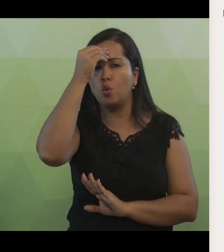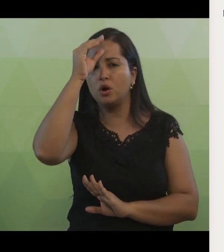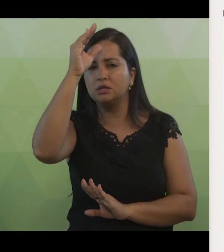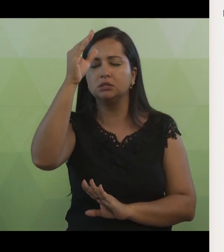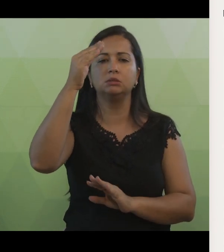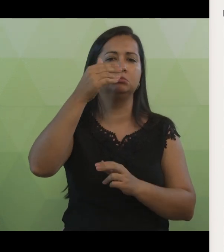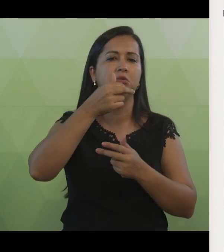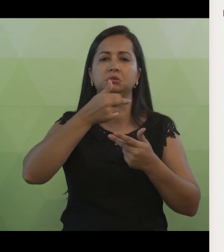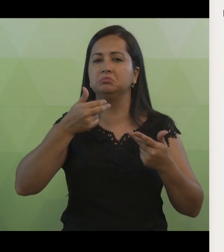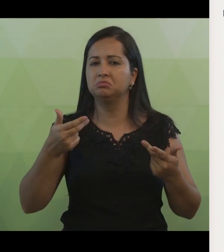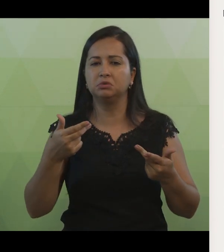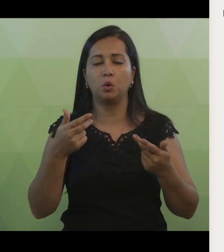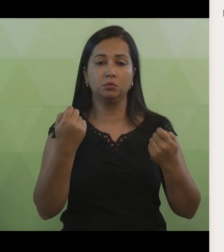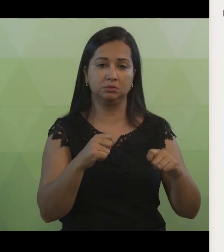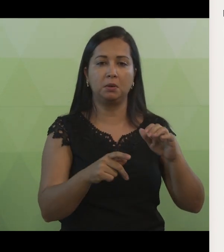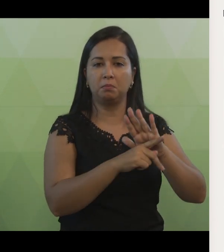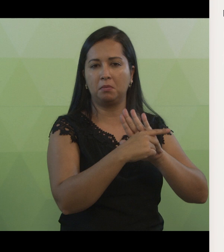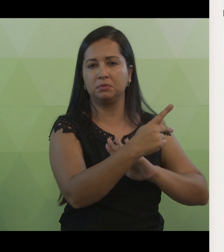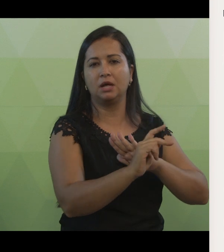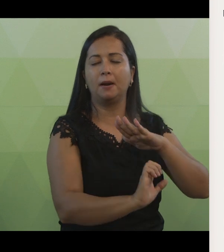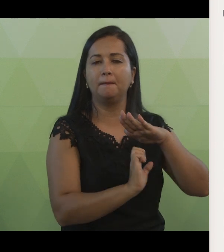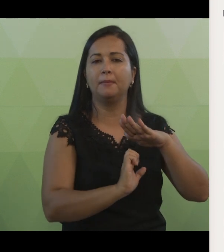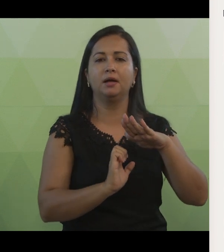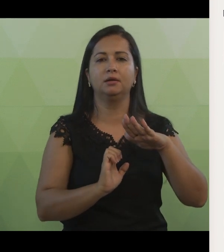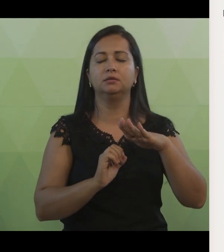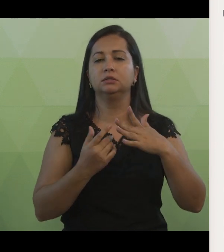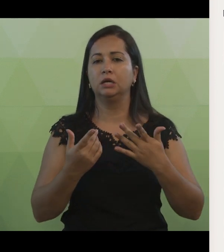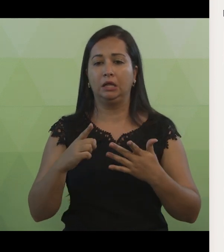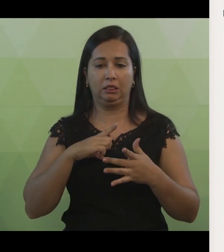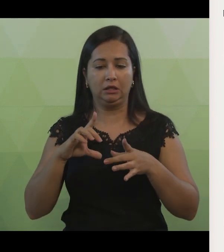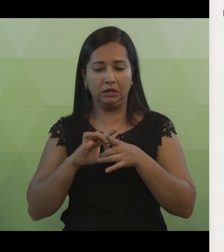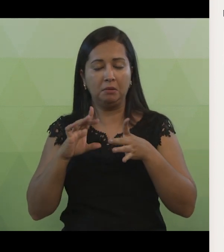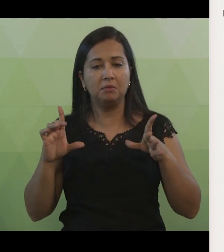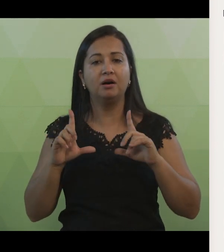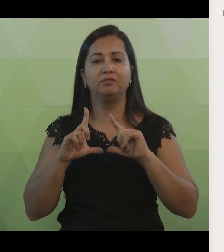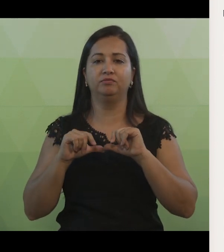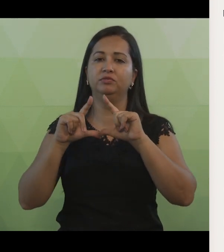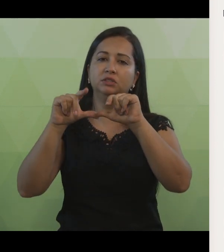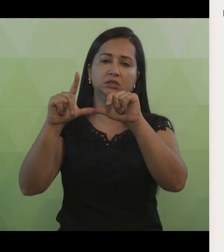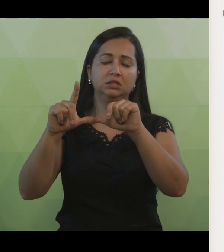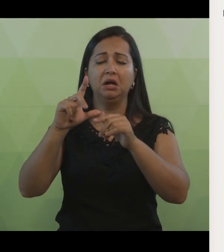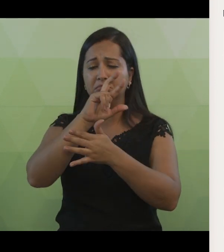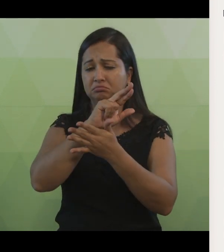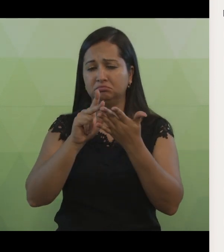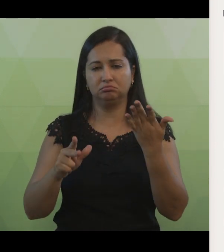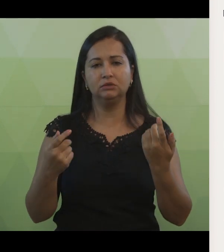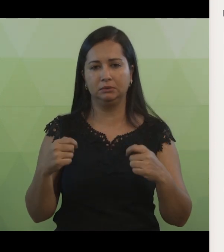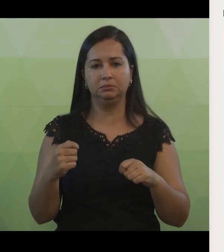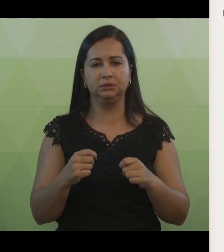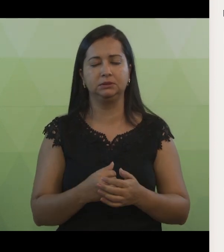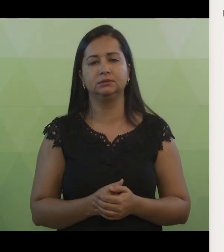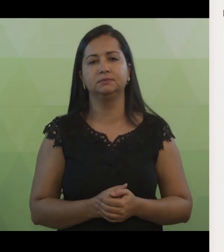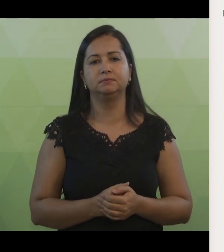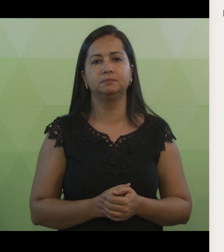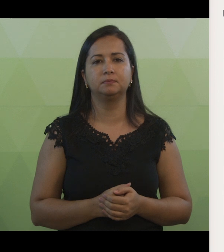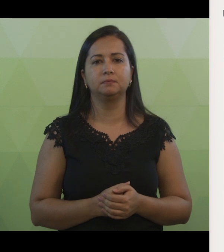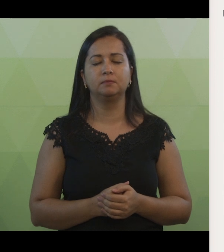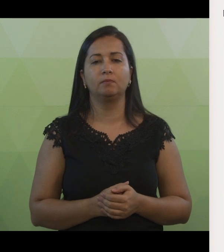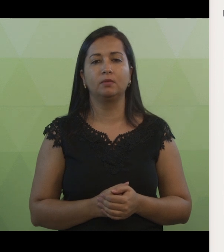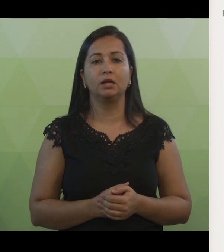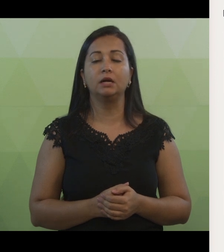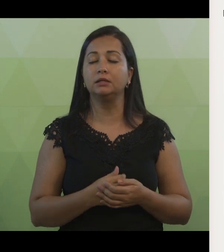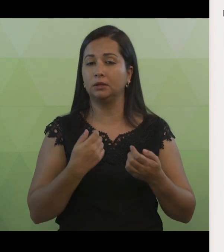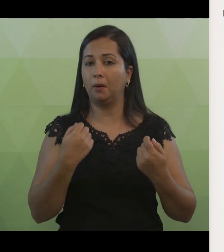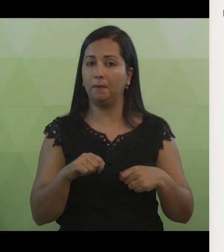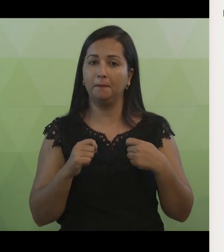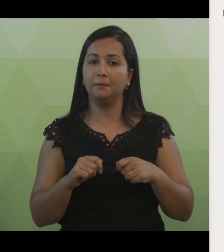para viajar e outras tarefas. O programar a equipe. Deverá haver um